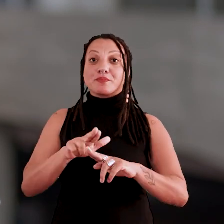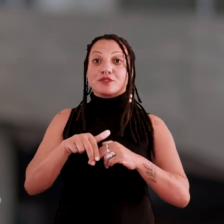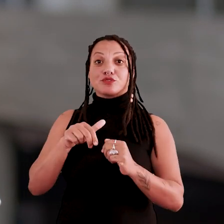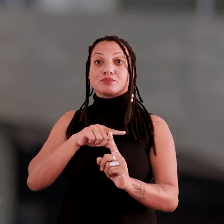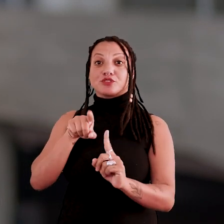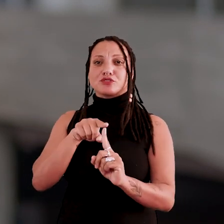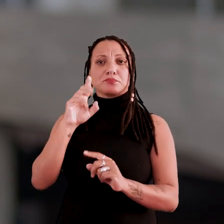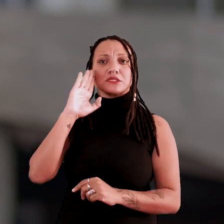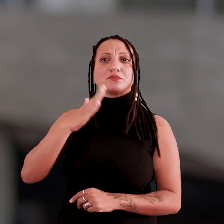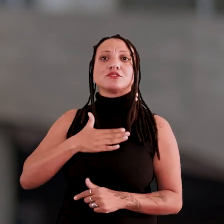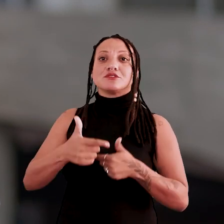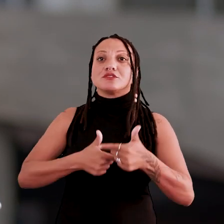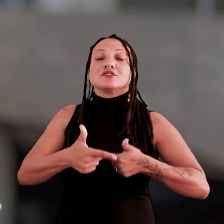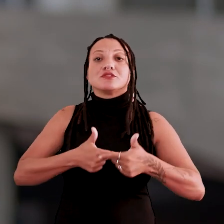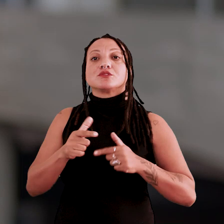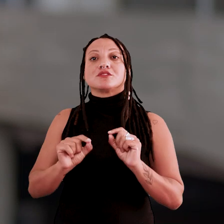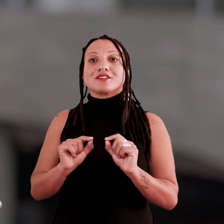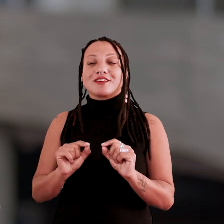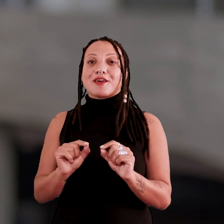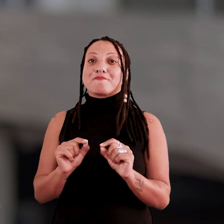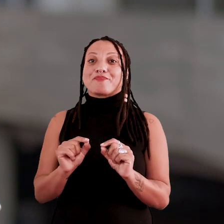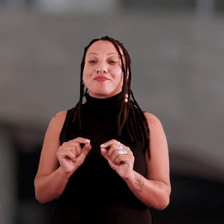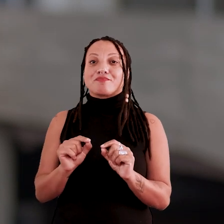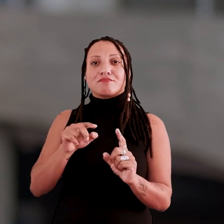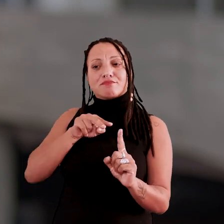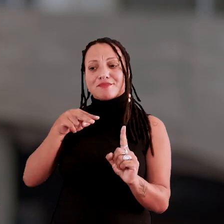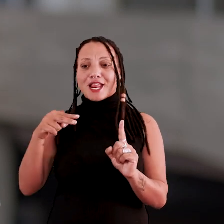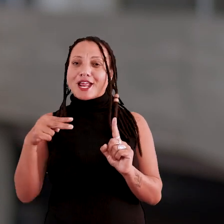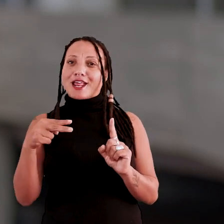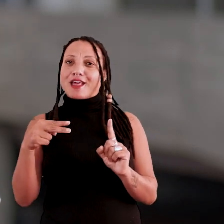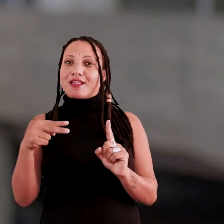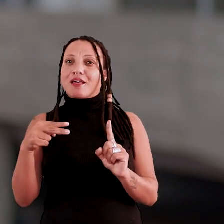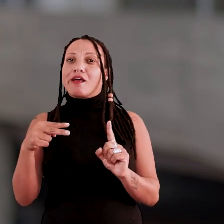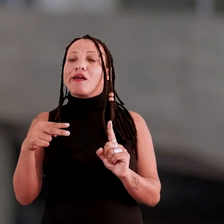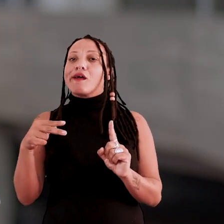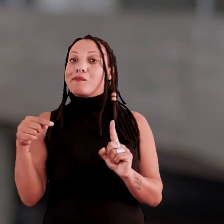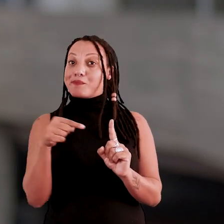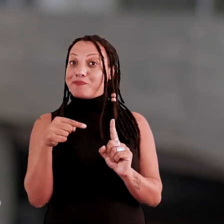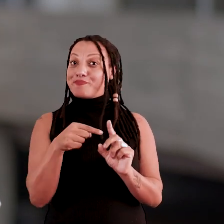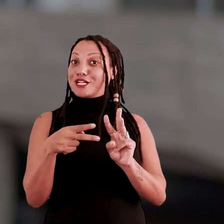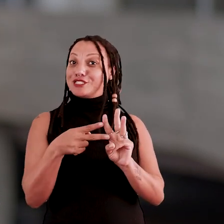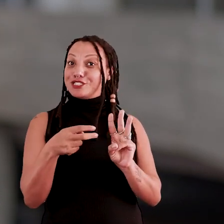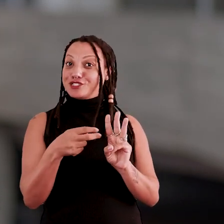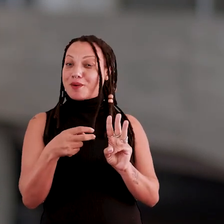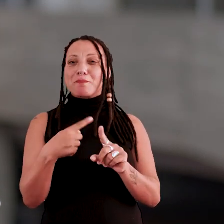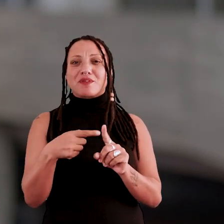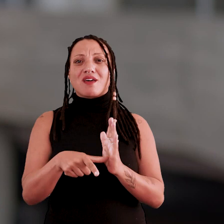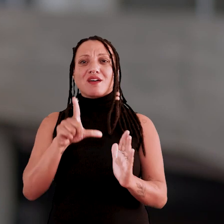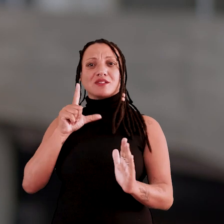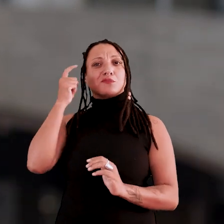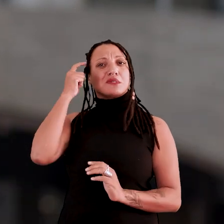visão de um indígena que participa da cidade, tem direitos também e pode contribuir culturalmente